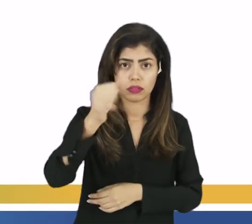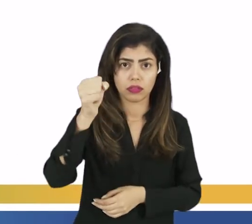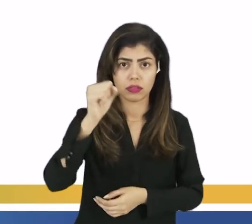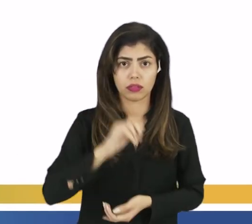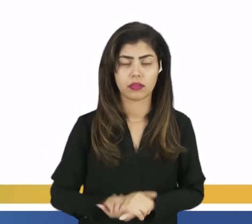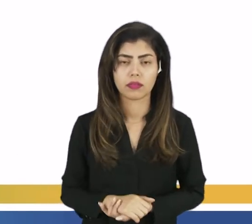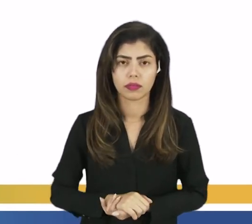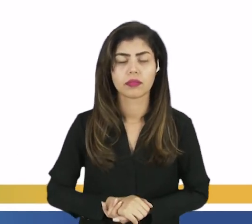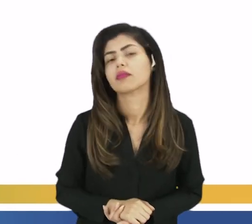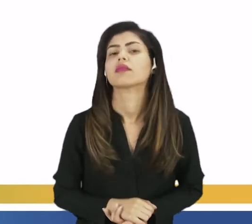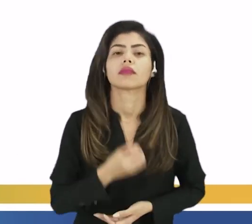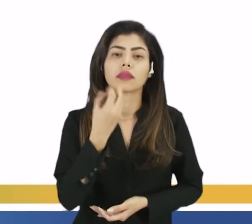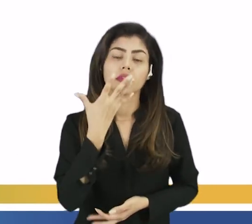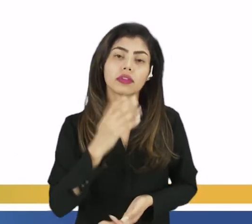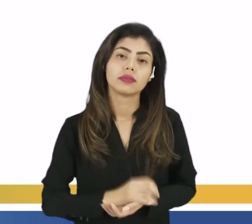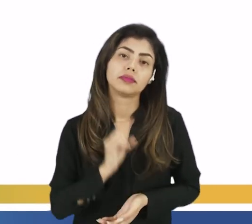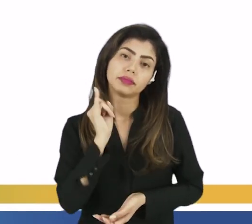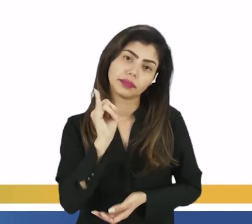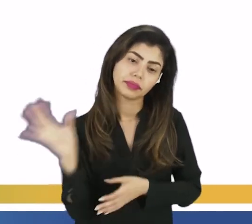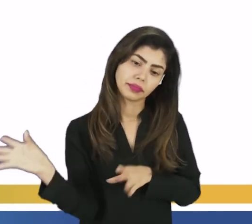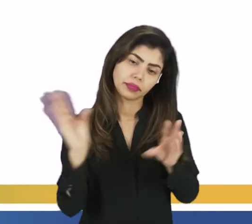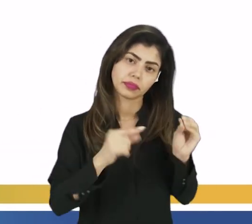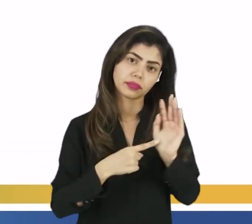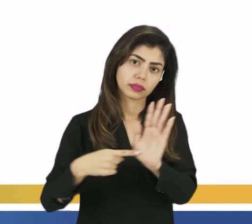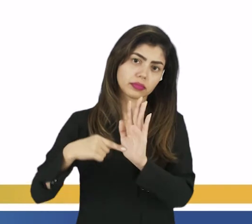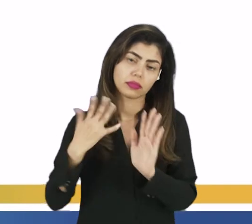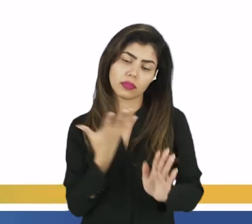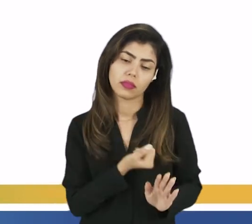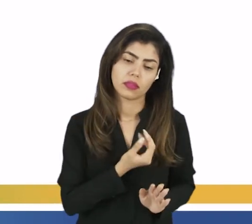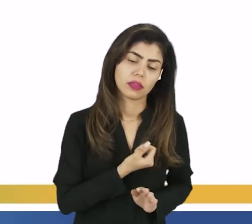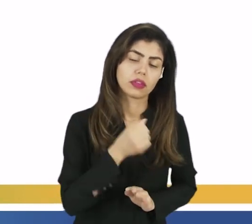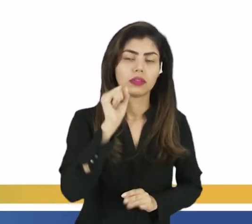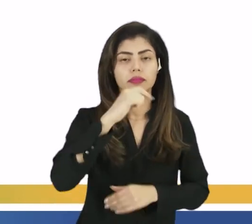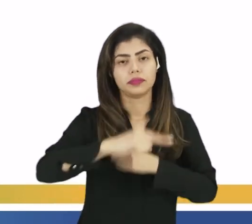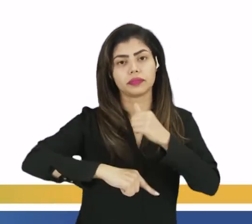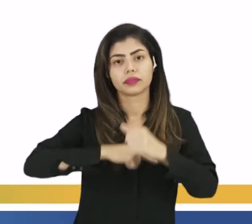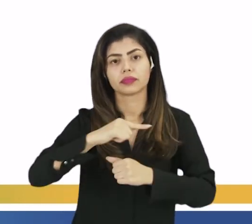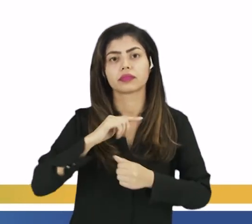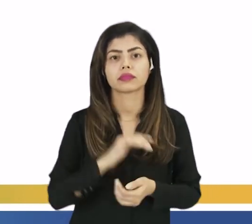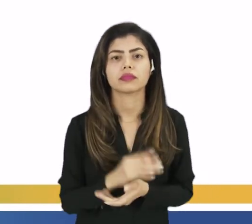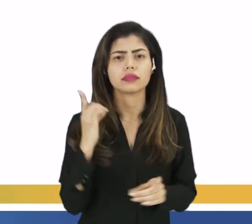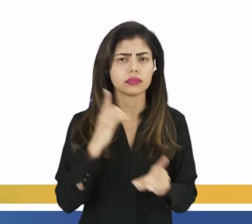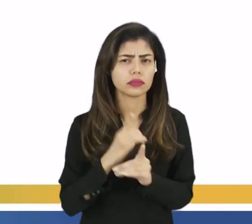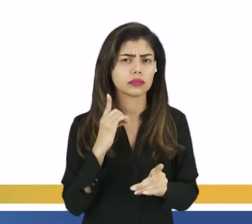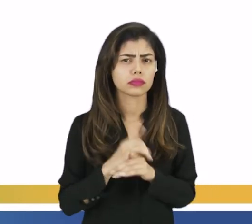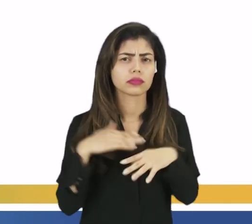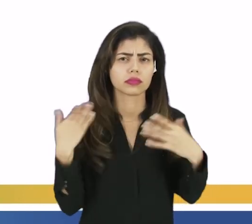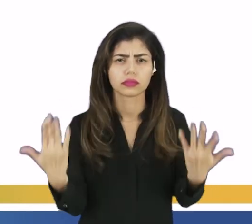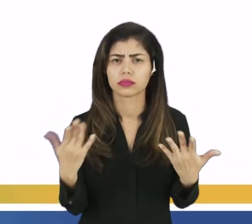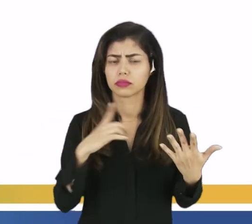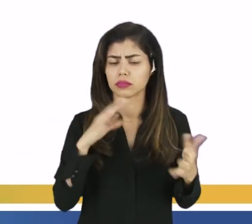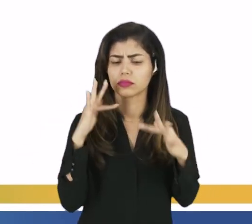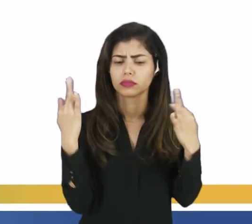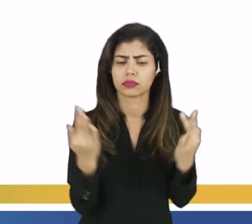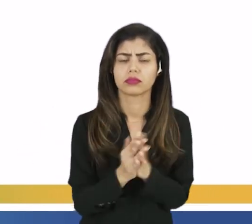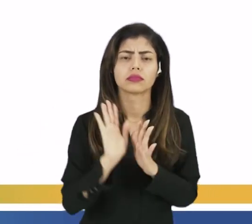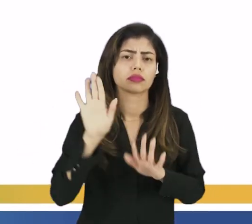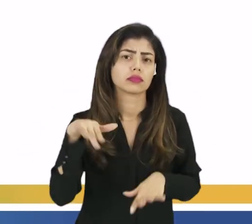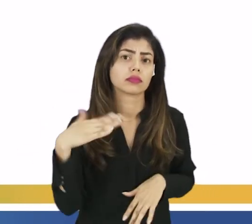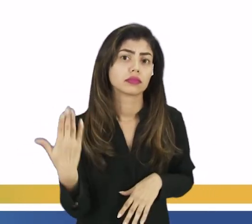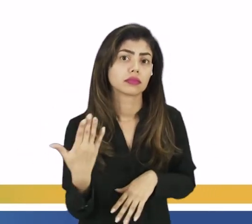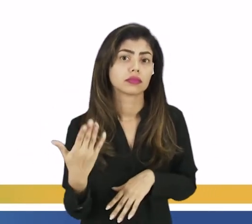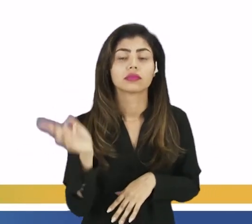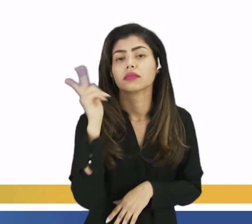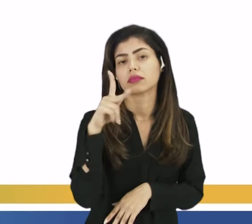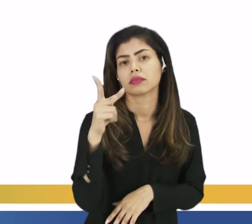igual a 18 bom se ele deu o número atômico A gente pode fazer então para descobrir qual é a família e